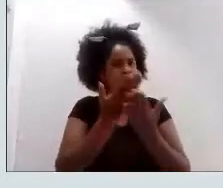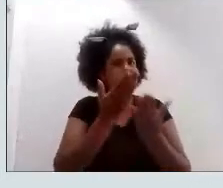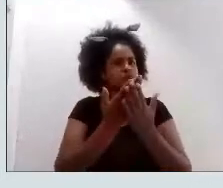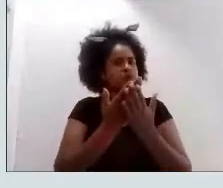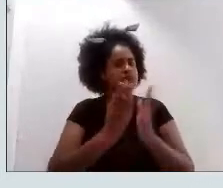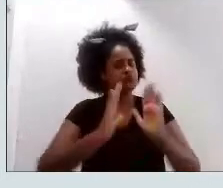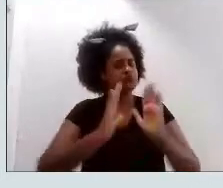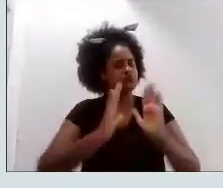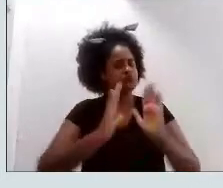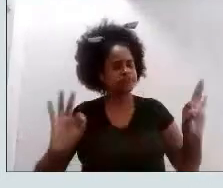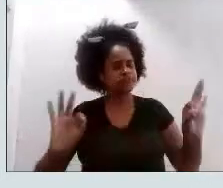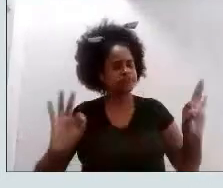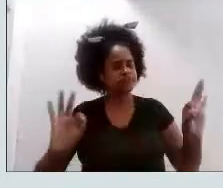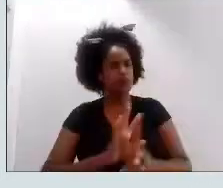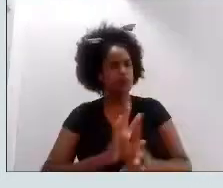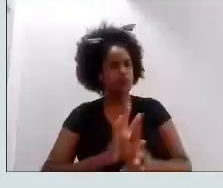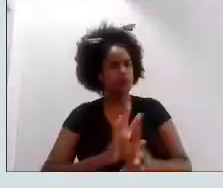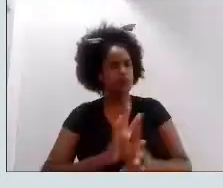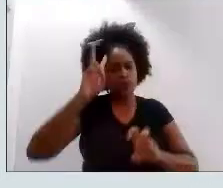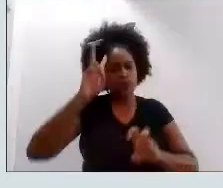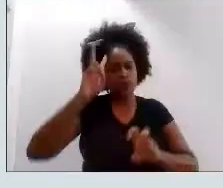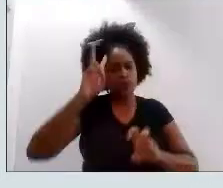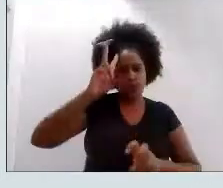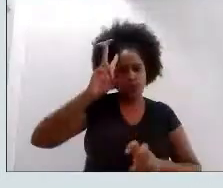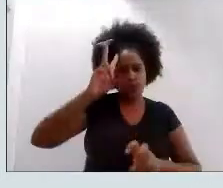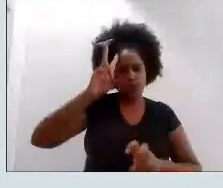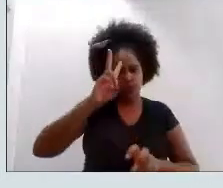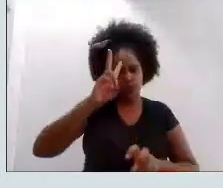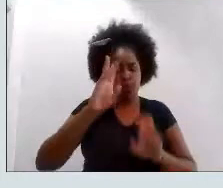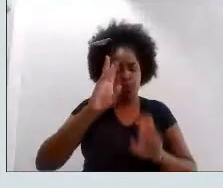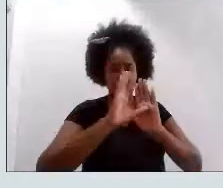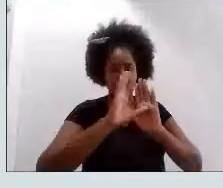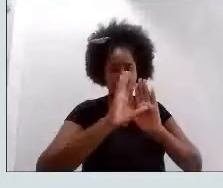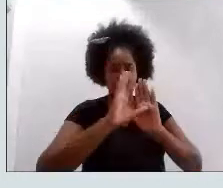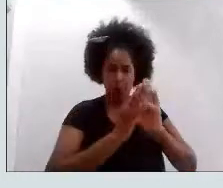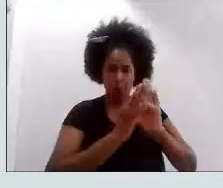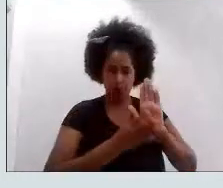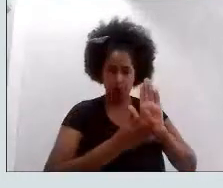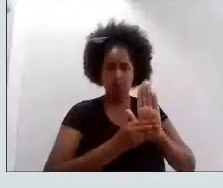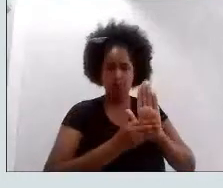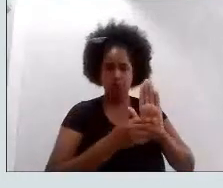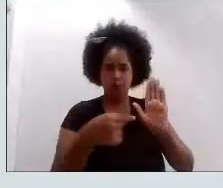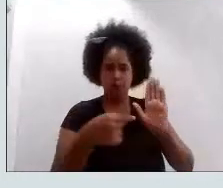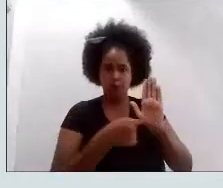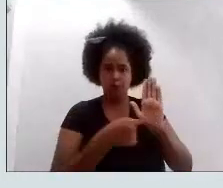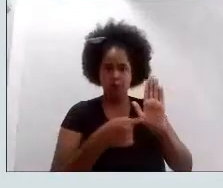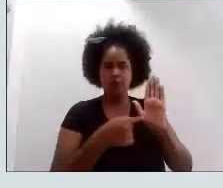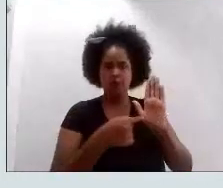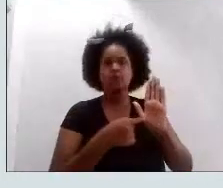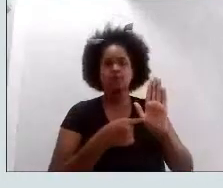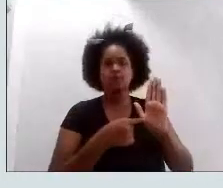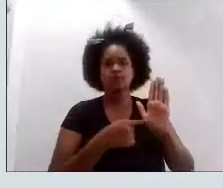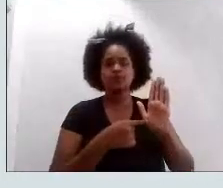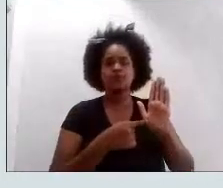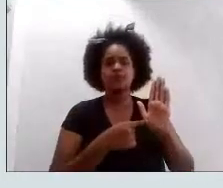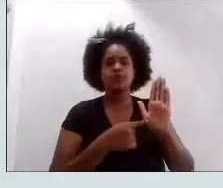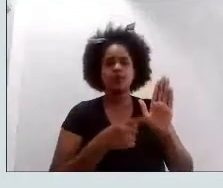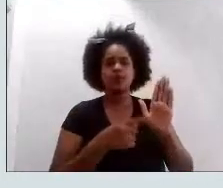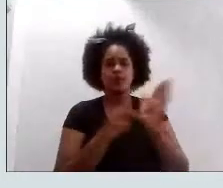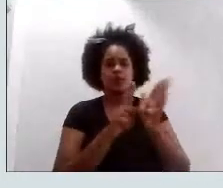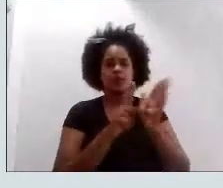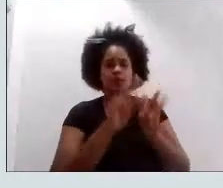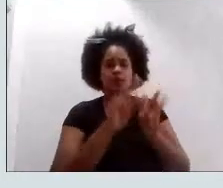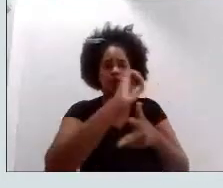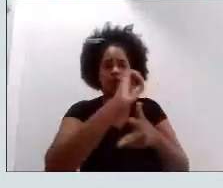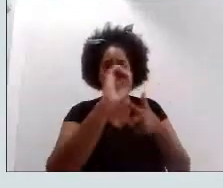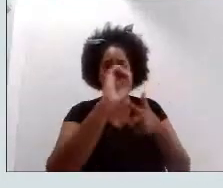a partir das competências dos conteúdos que são organizados pelo Enem. Então, a gente